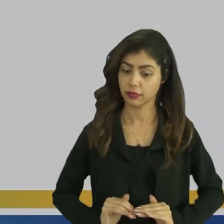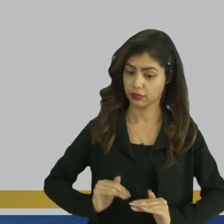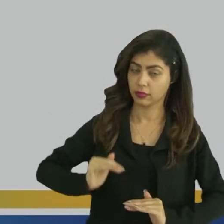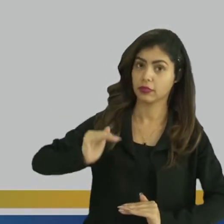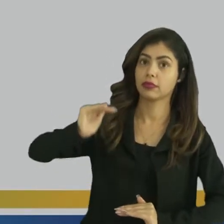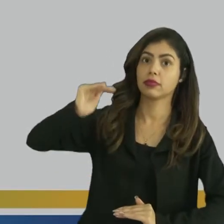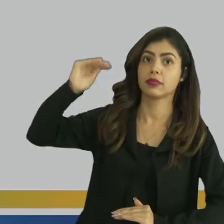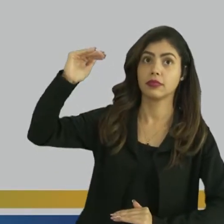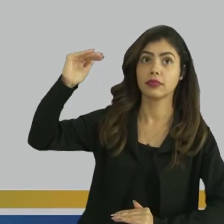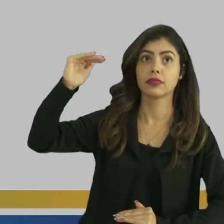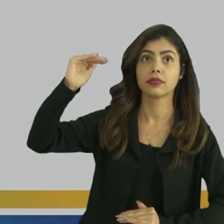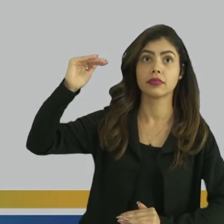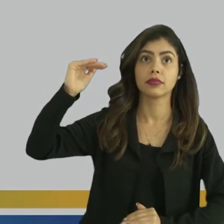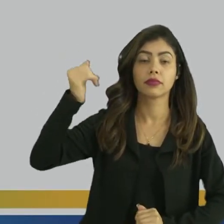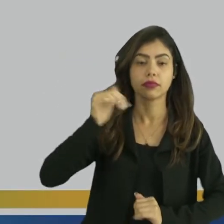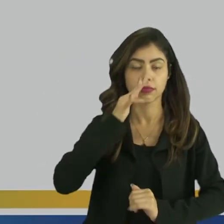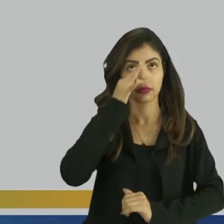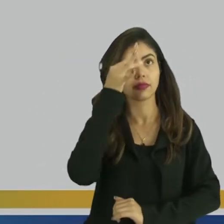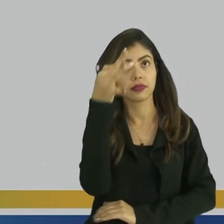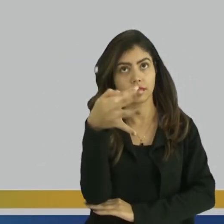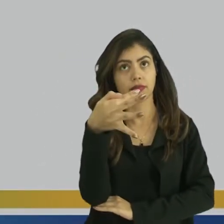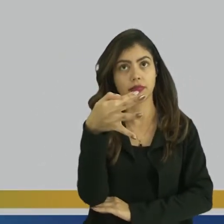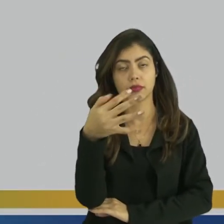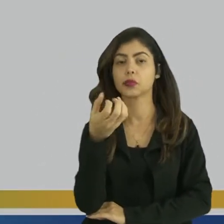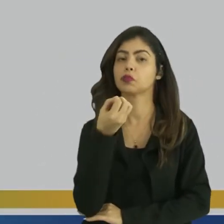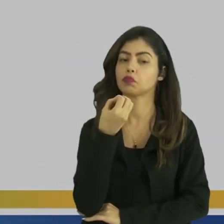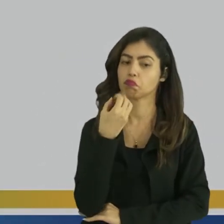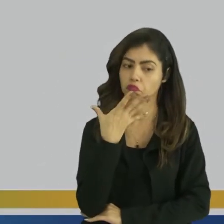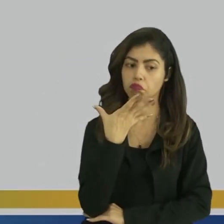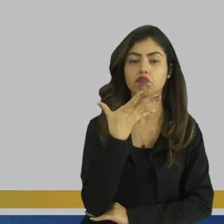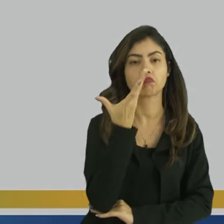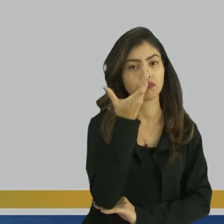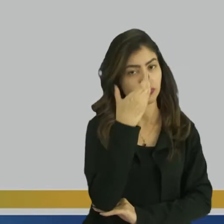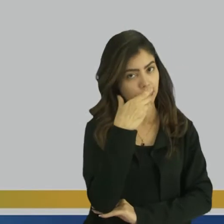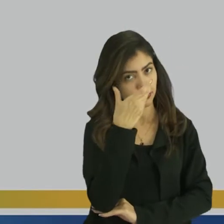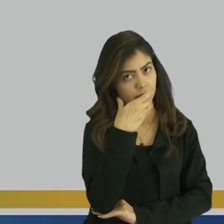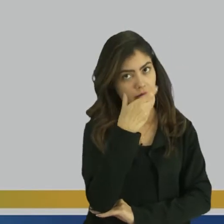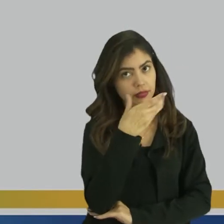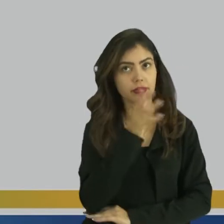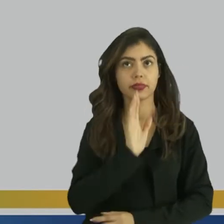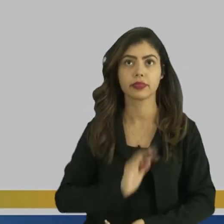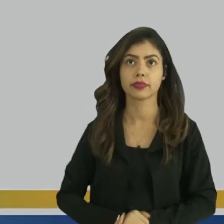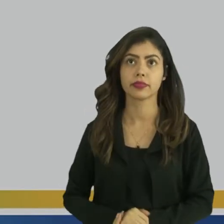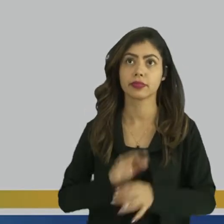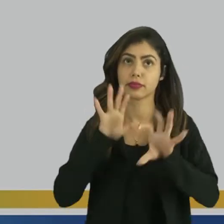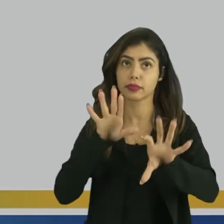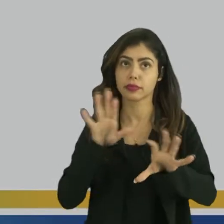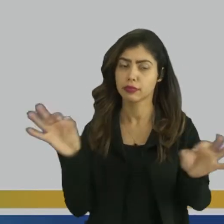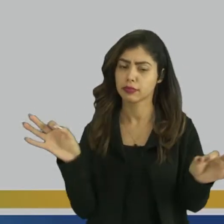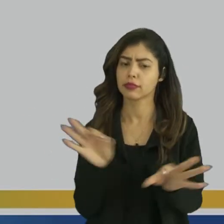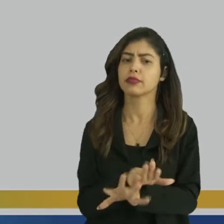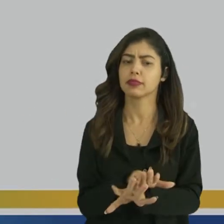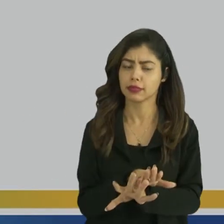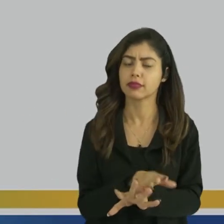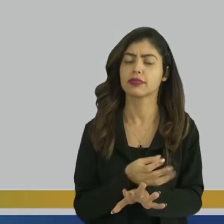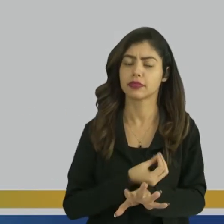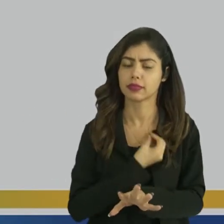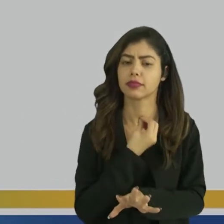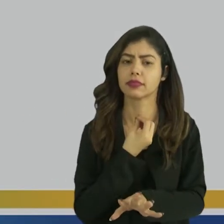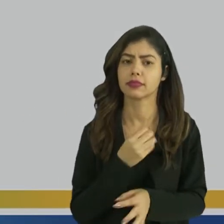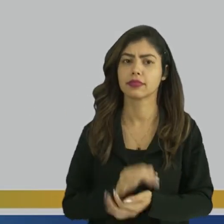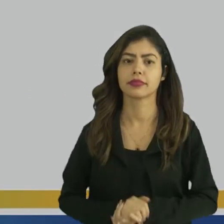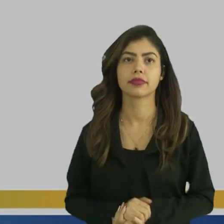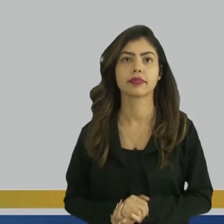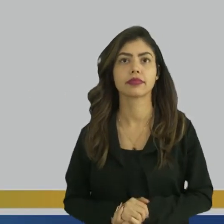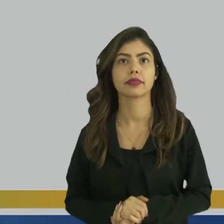nascer, crescer, florir e dar bons frutos, e assim completar o seu ciclo. Então, olha